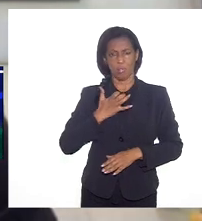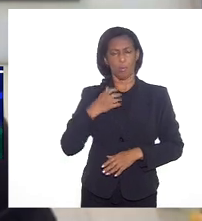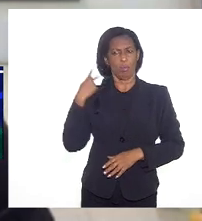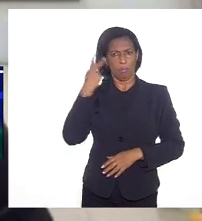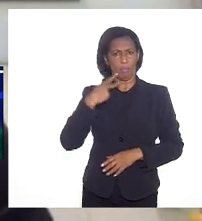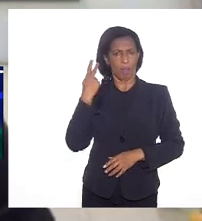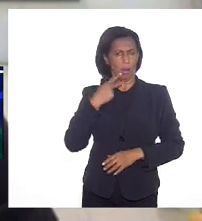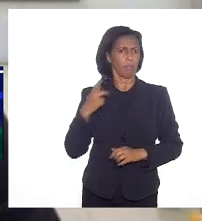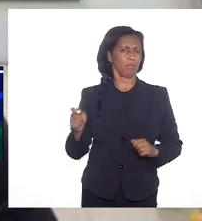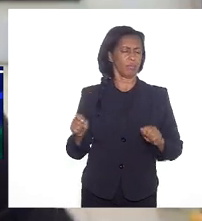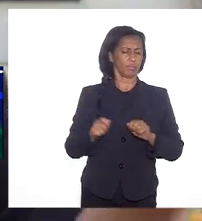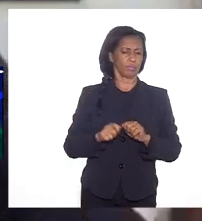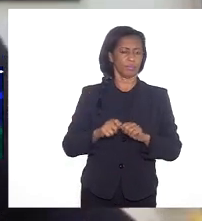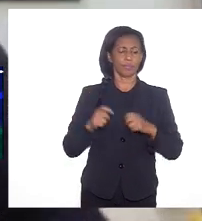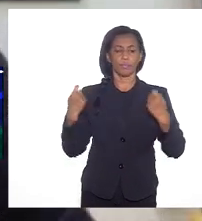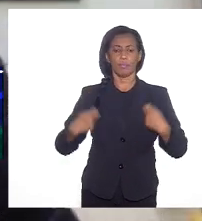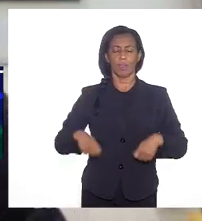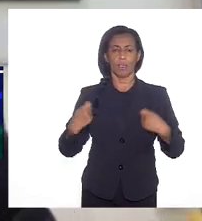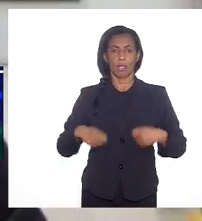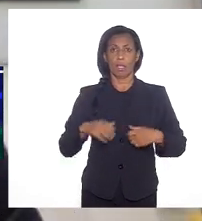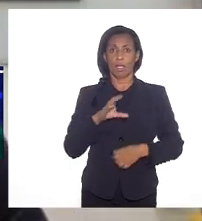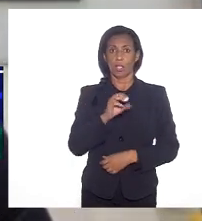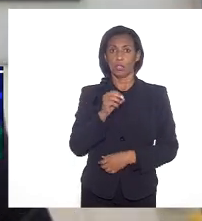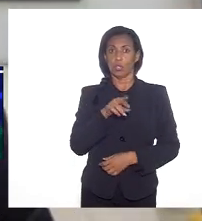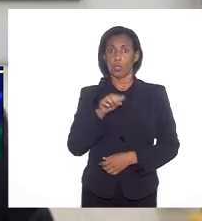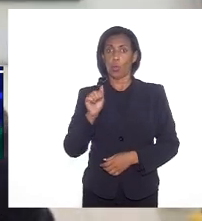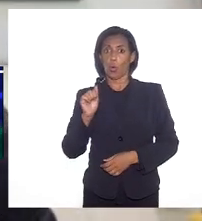haja vista a necessidade de coro